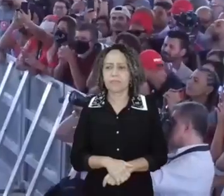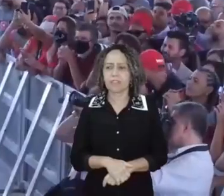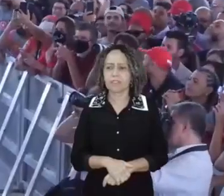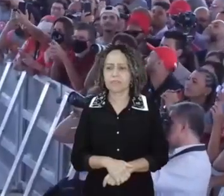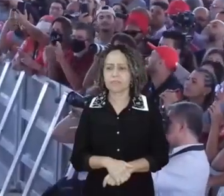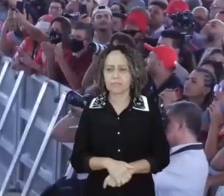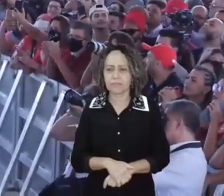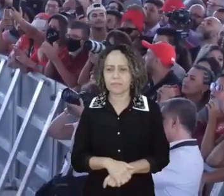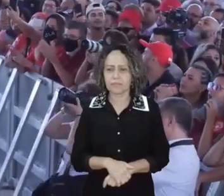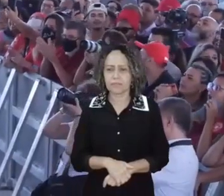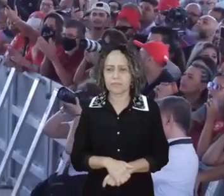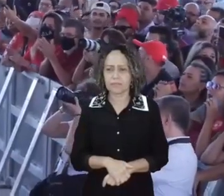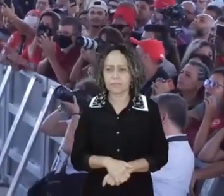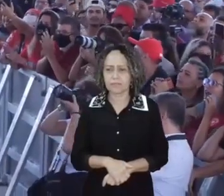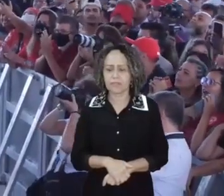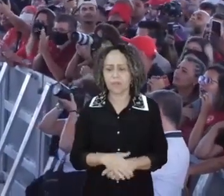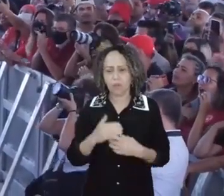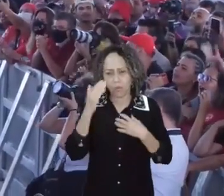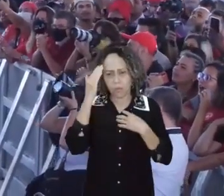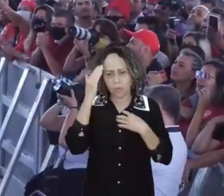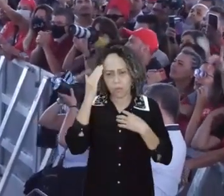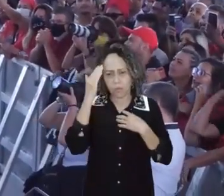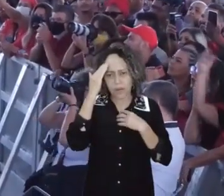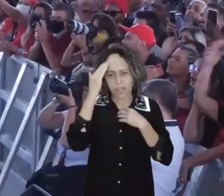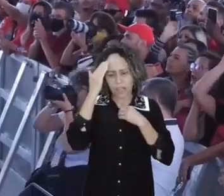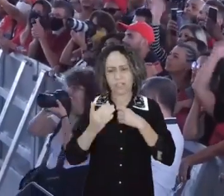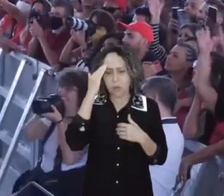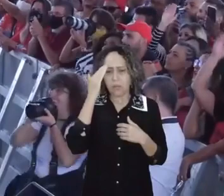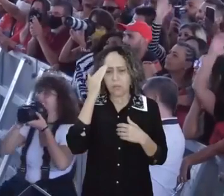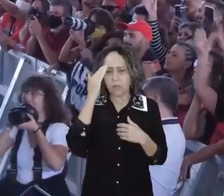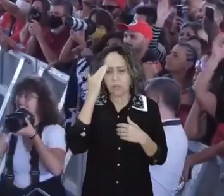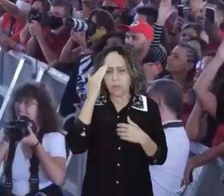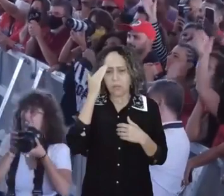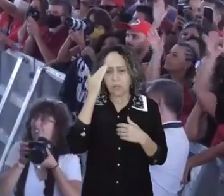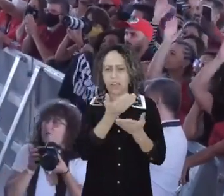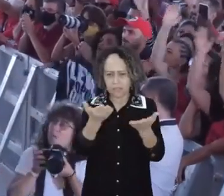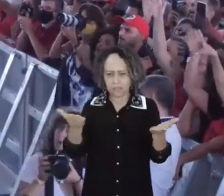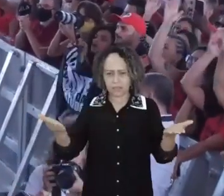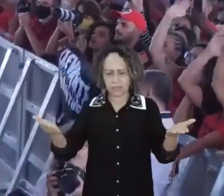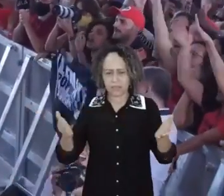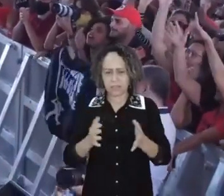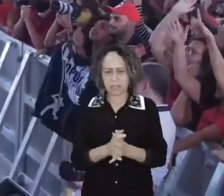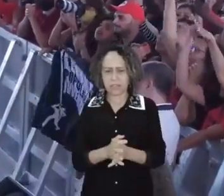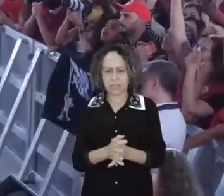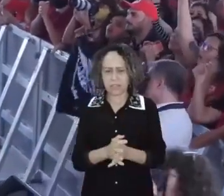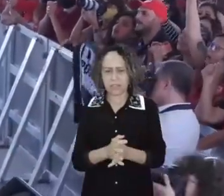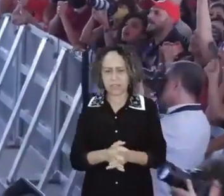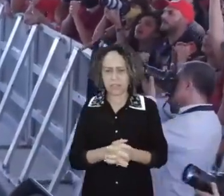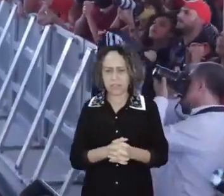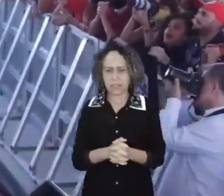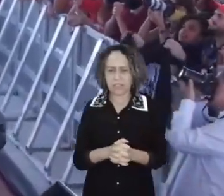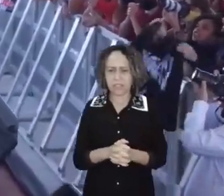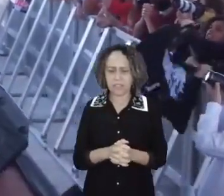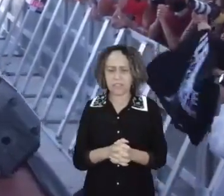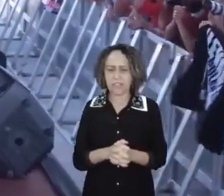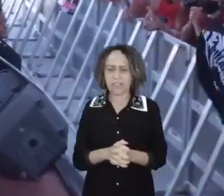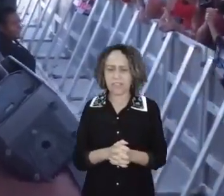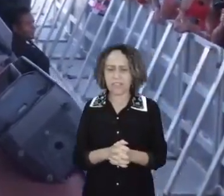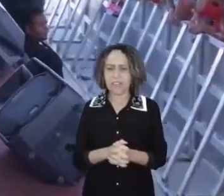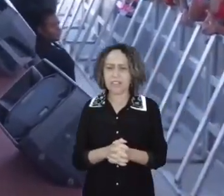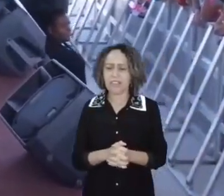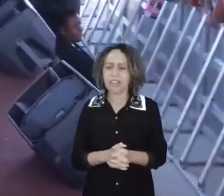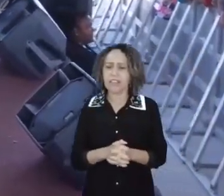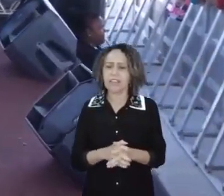Obrigada. Obrigada, gente. Ele é presidido por mulher no meu